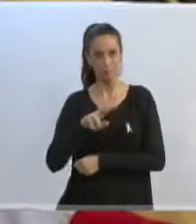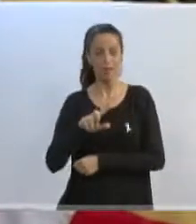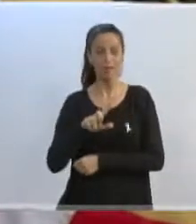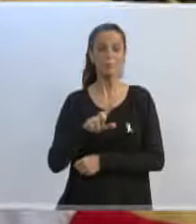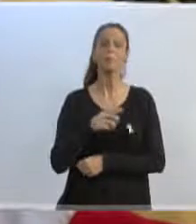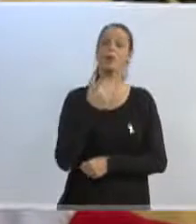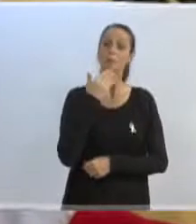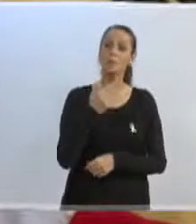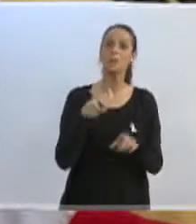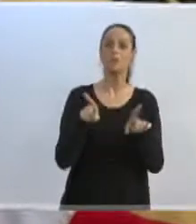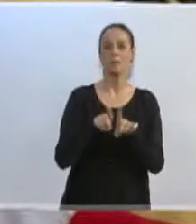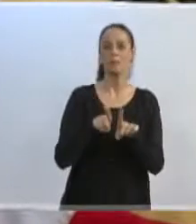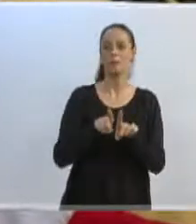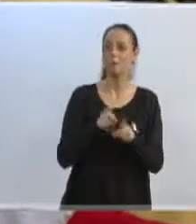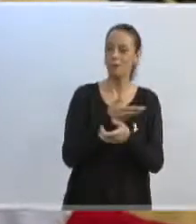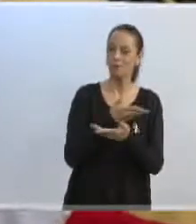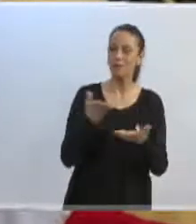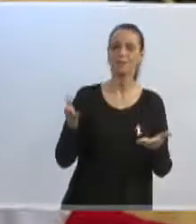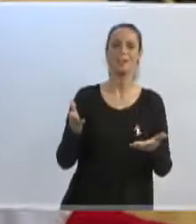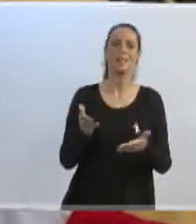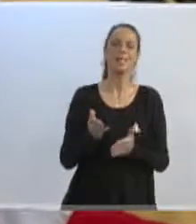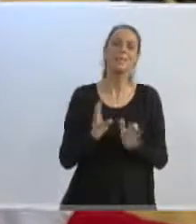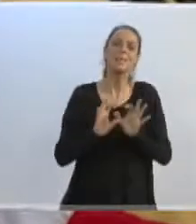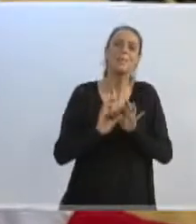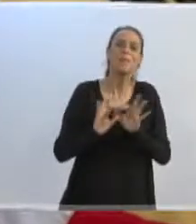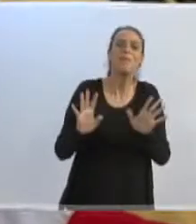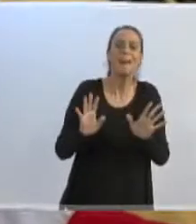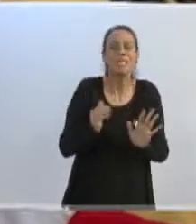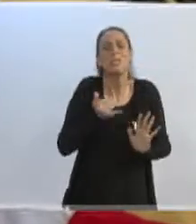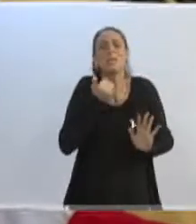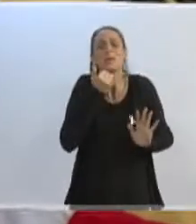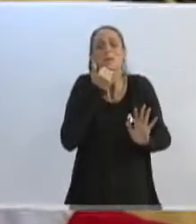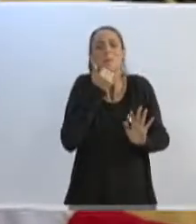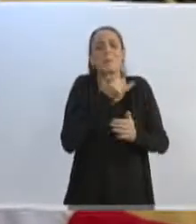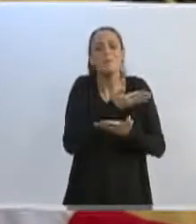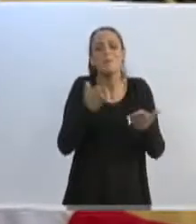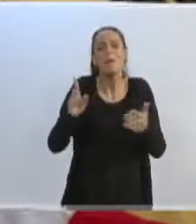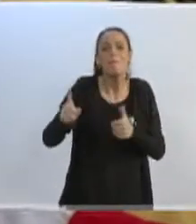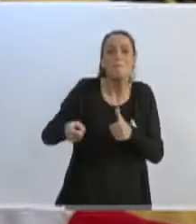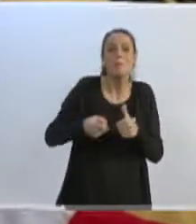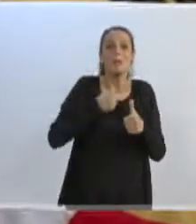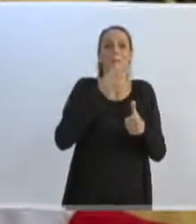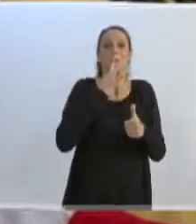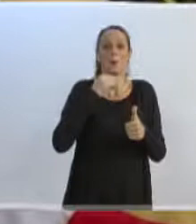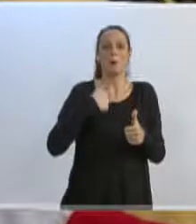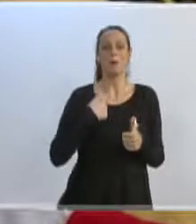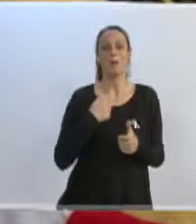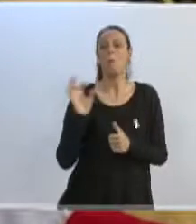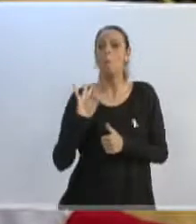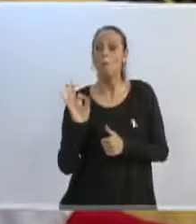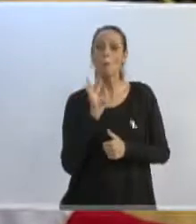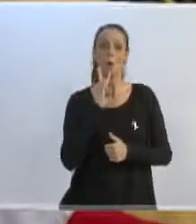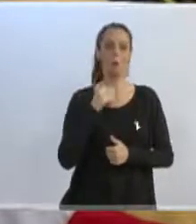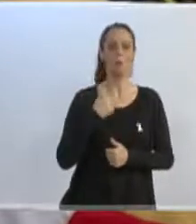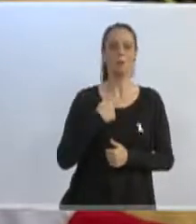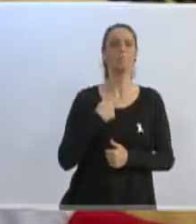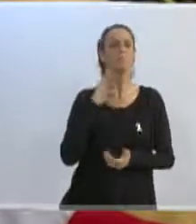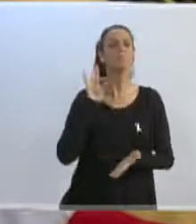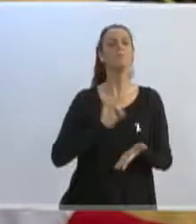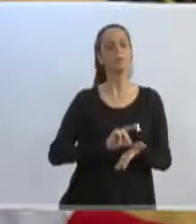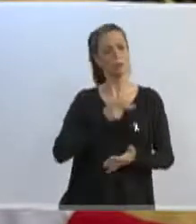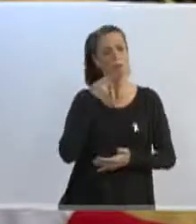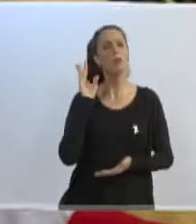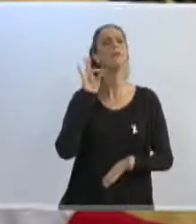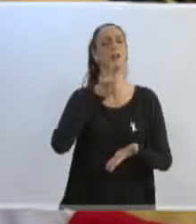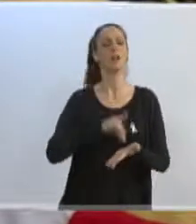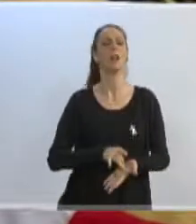pedir liberdade e até uma desculpa para quem não me conhece, para quem está me conhecendo pela primeira vez, da minha franqueza.